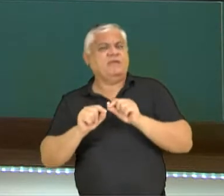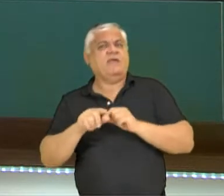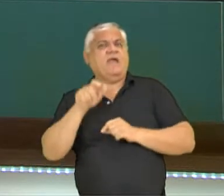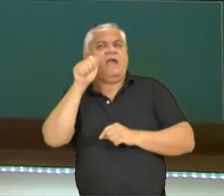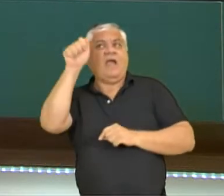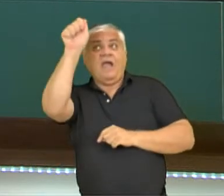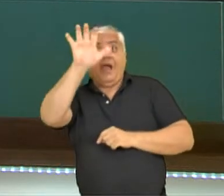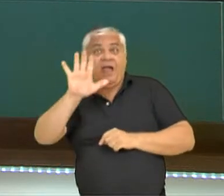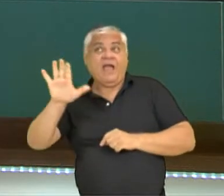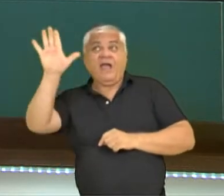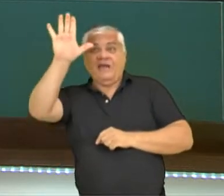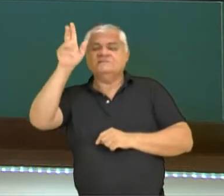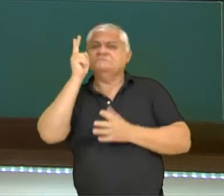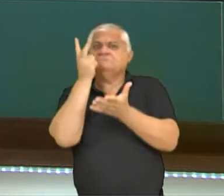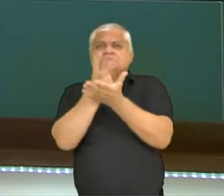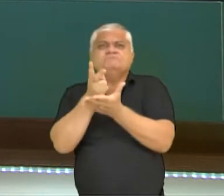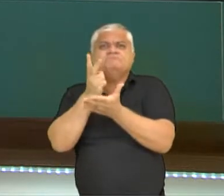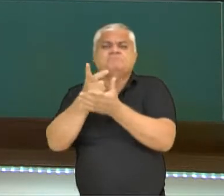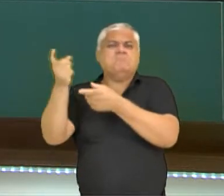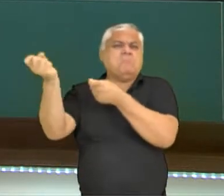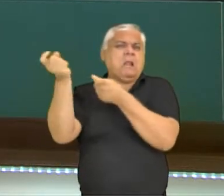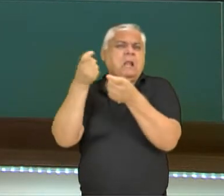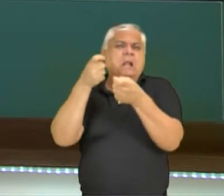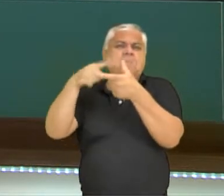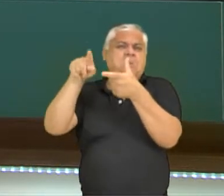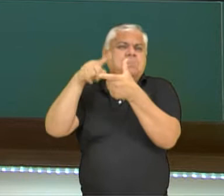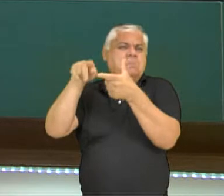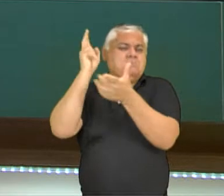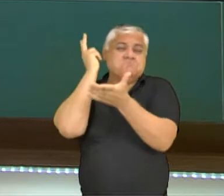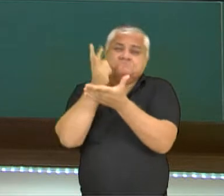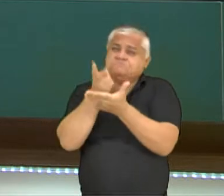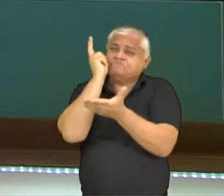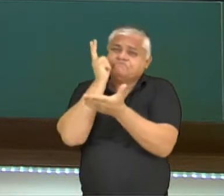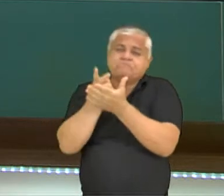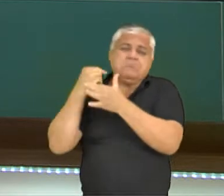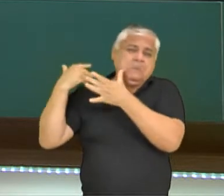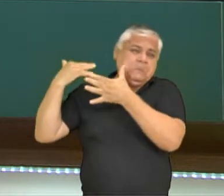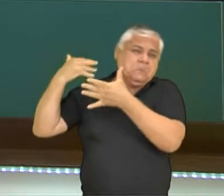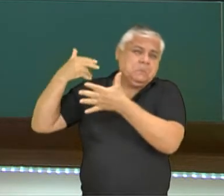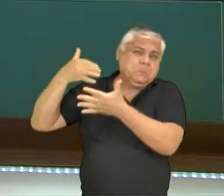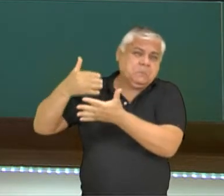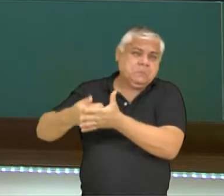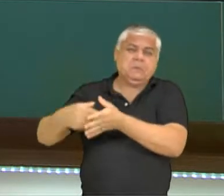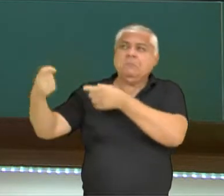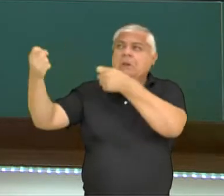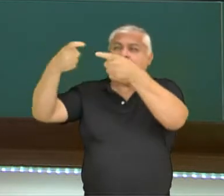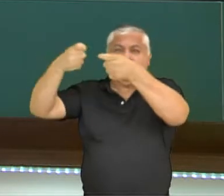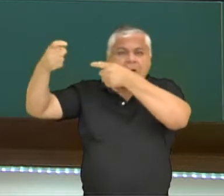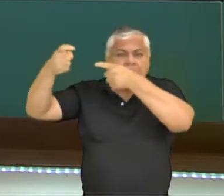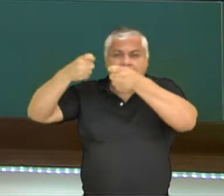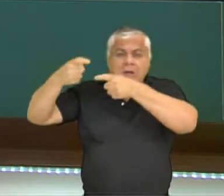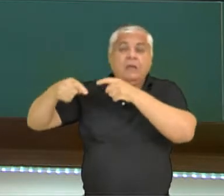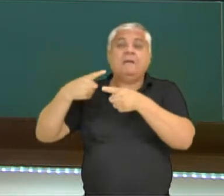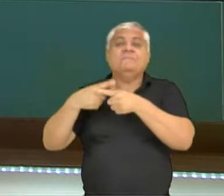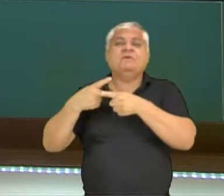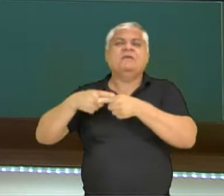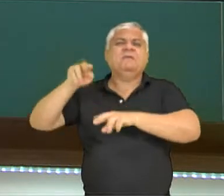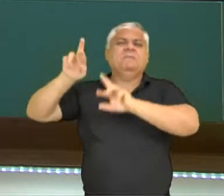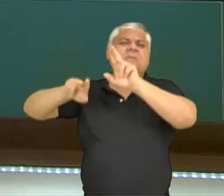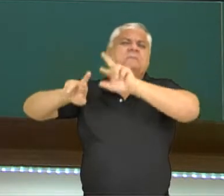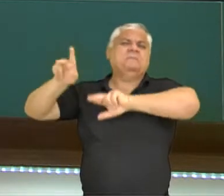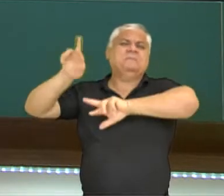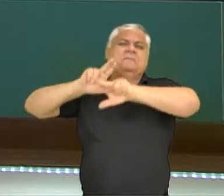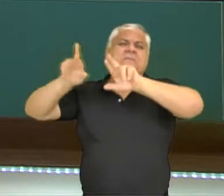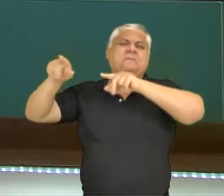Ásia, de maneira geral, sempre foi palco de conflitos. Esses palcos são literalmente refletidos pelas questões diversas